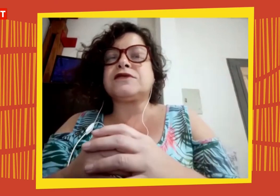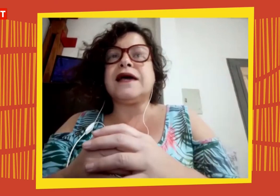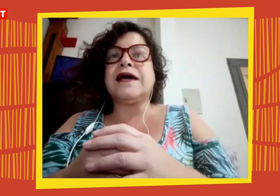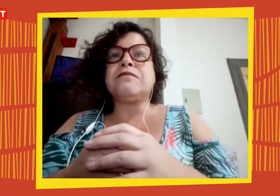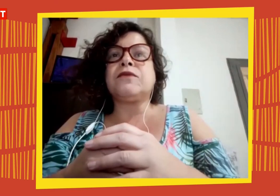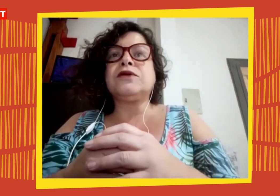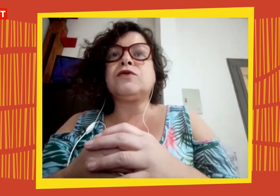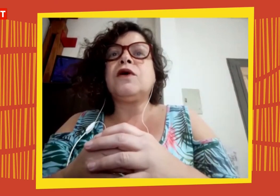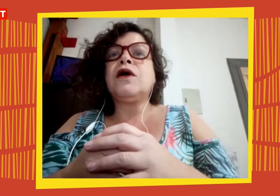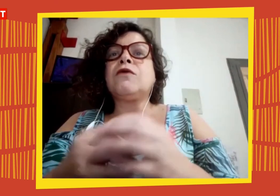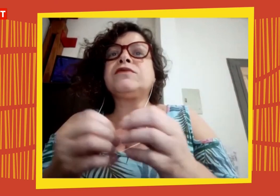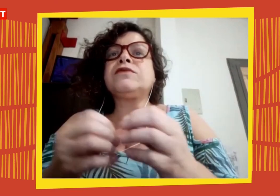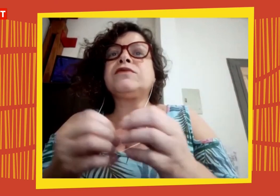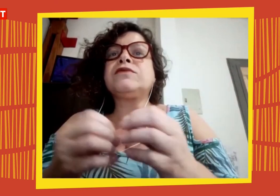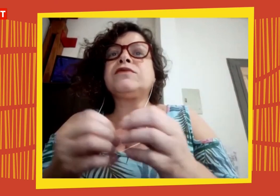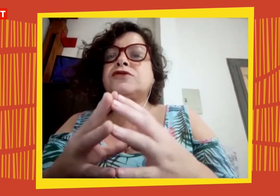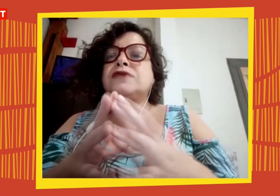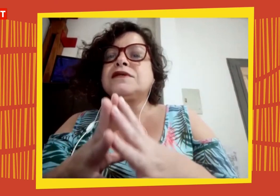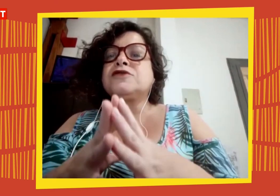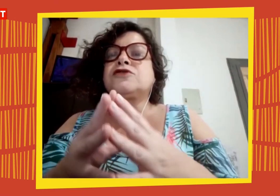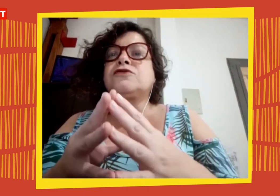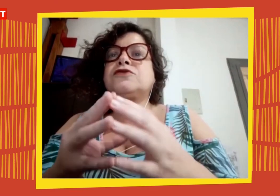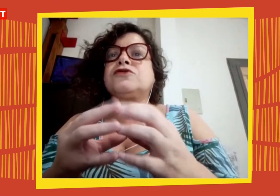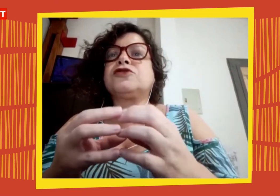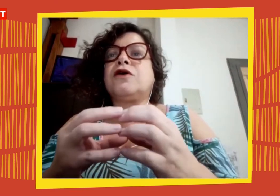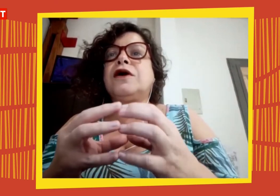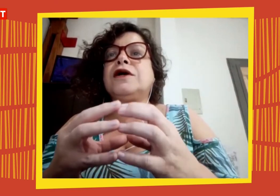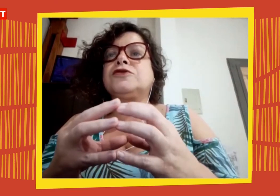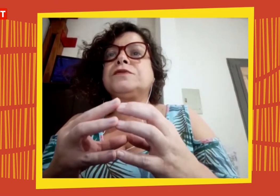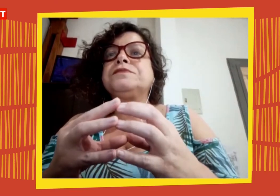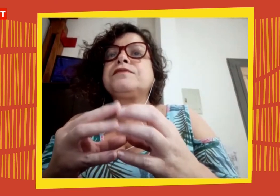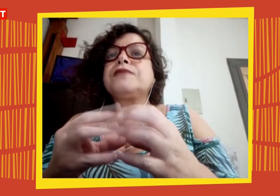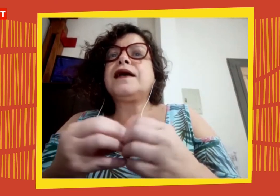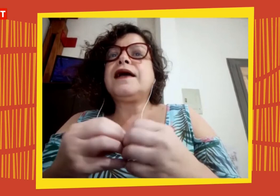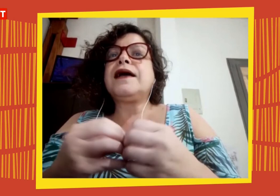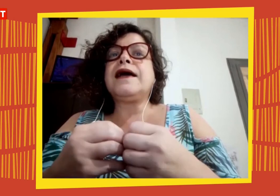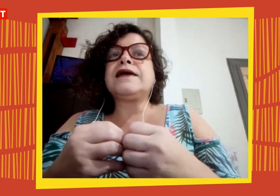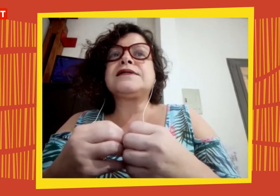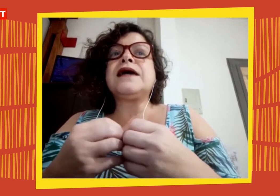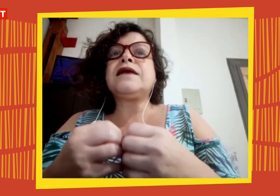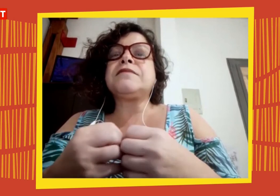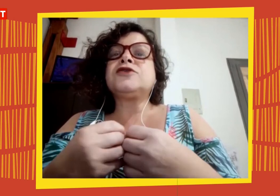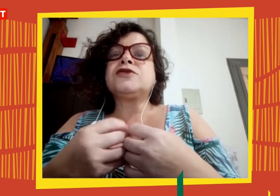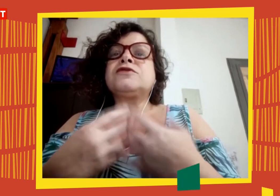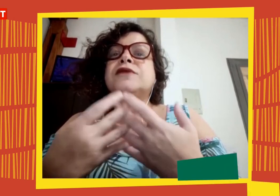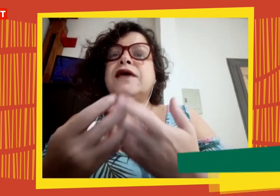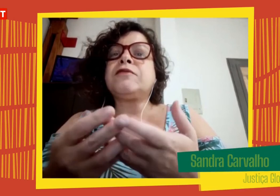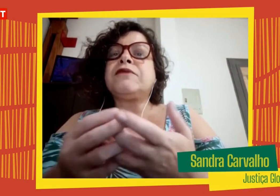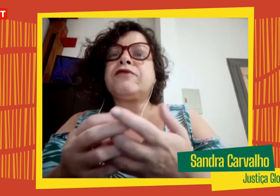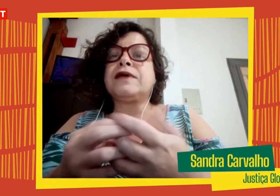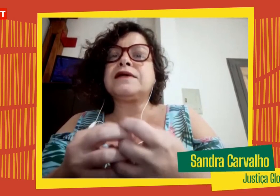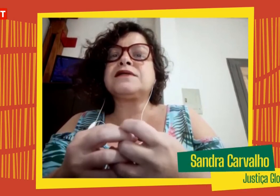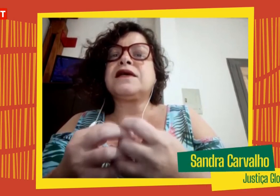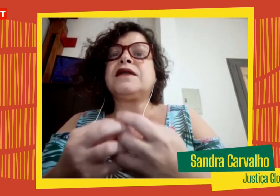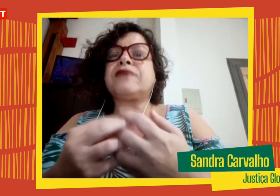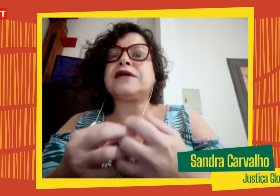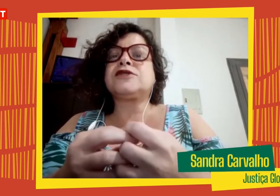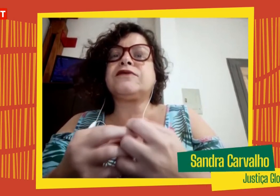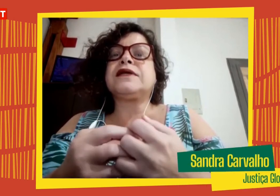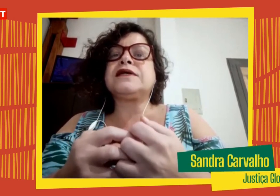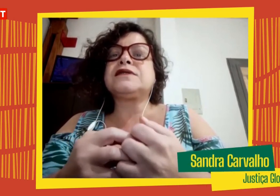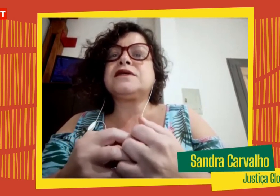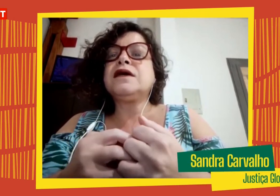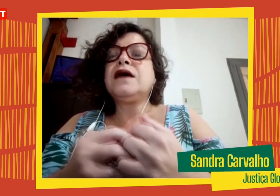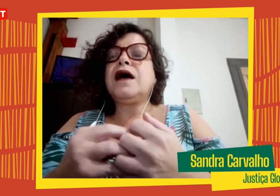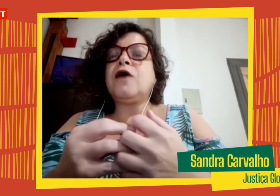a intolerância política tem ligação com o discurso de ódio defendido pela extrema-direita. Certamente isso teve uma influência